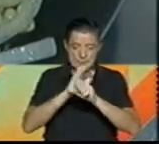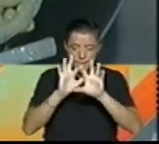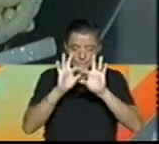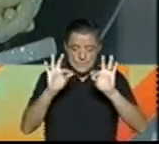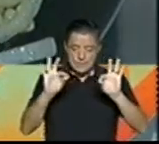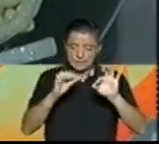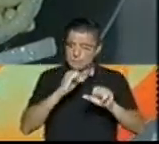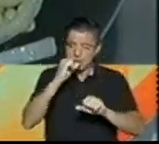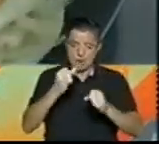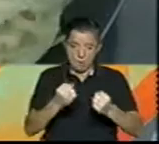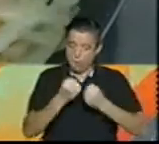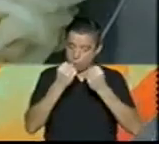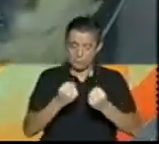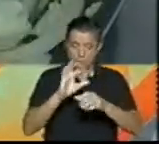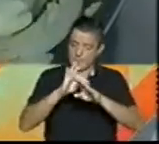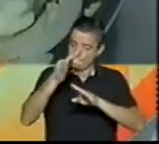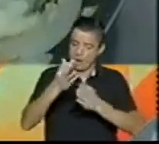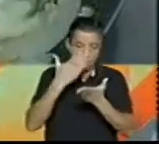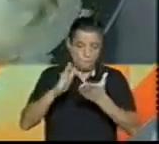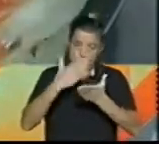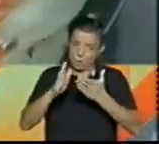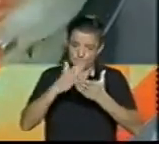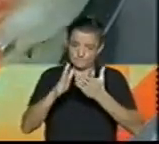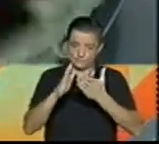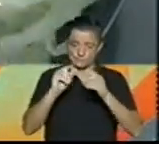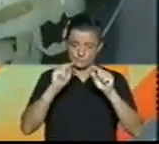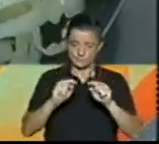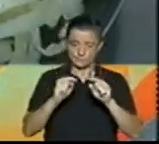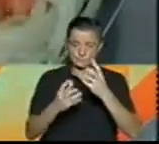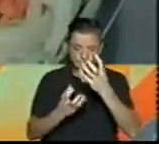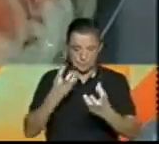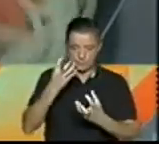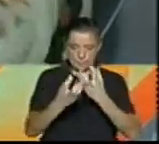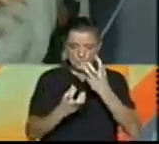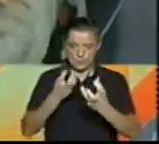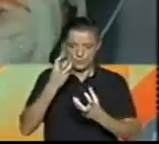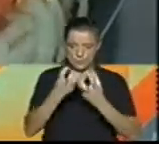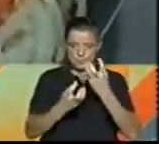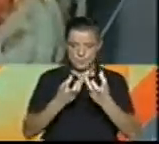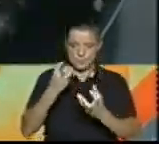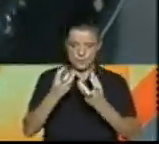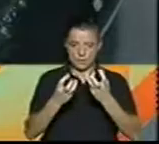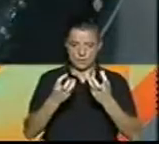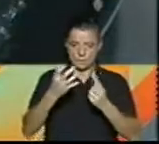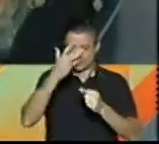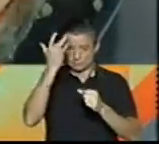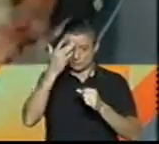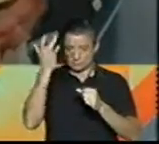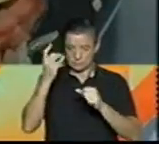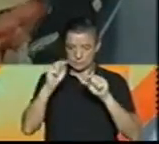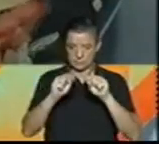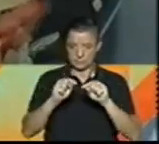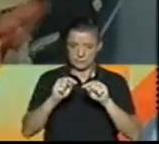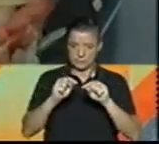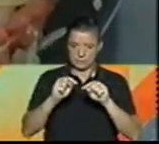finamente, se não quiserem, tirem a casca pelando o tomate com uma água a ferver e pela-se o tomate muito facilmente. Sim. Então eu